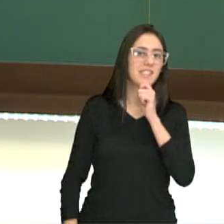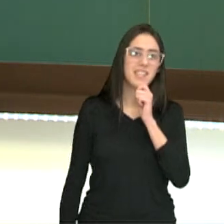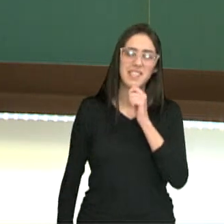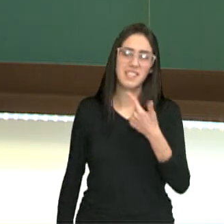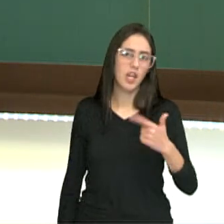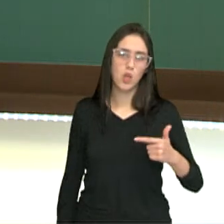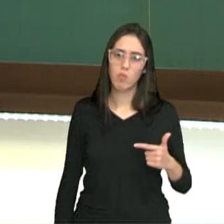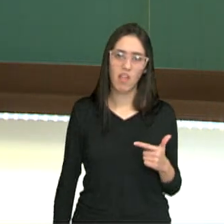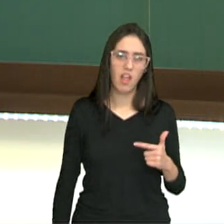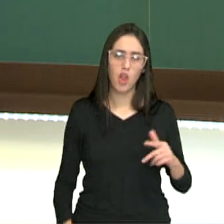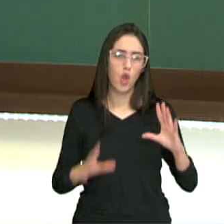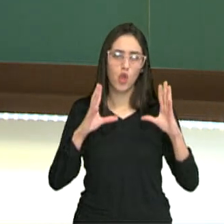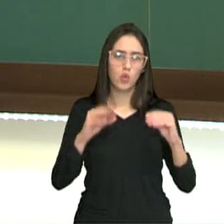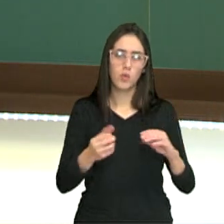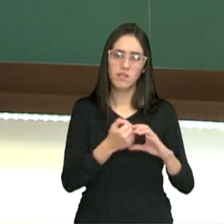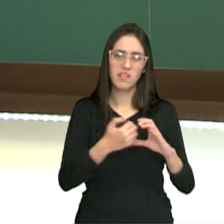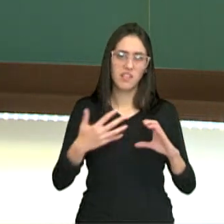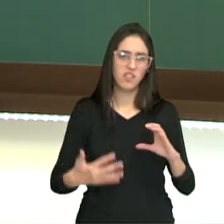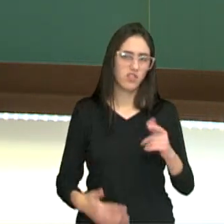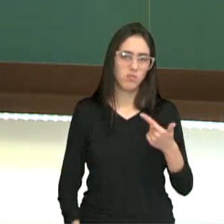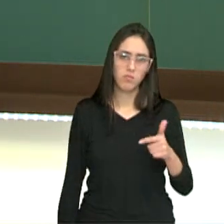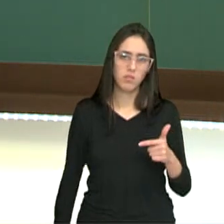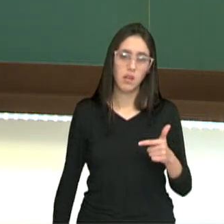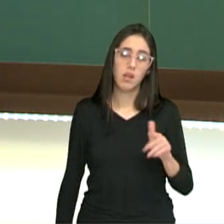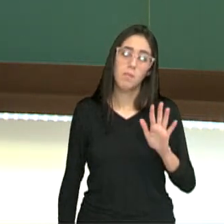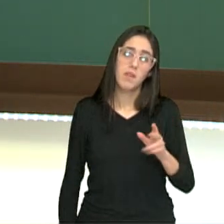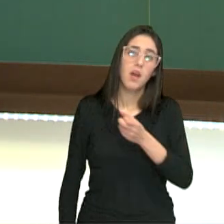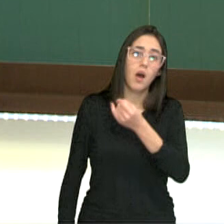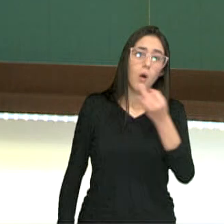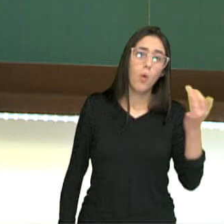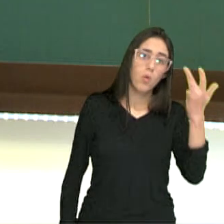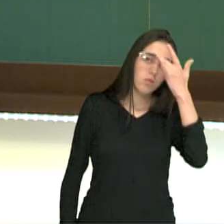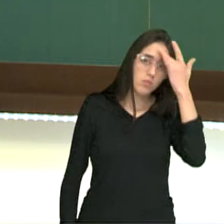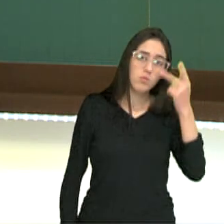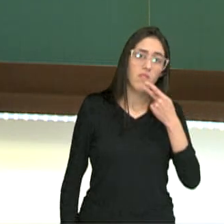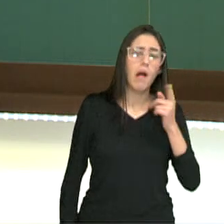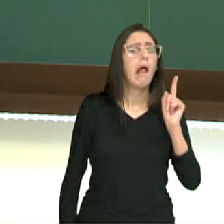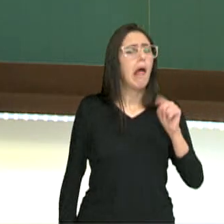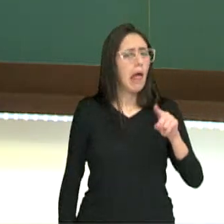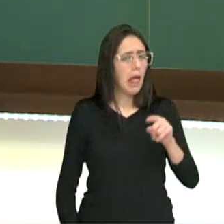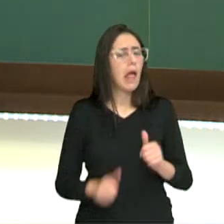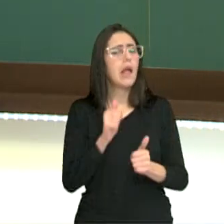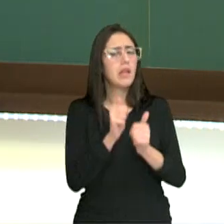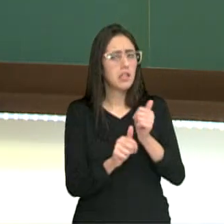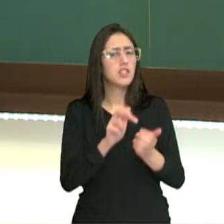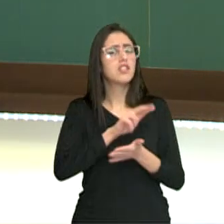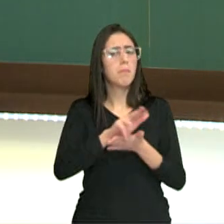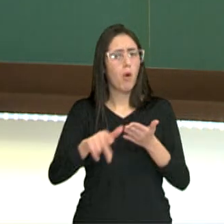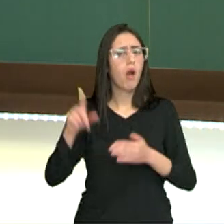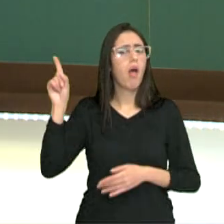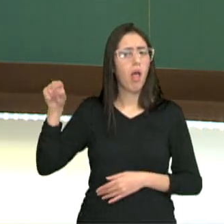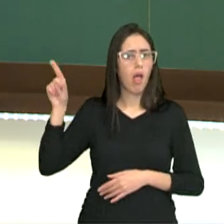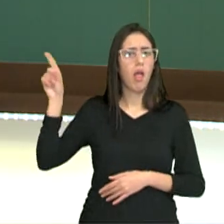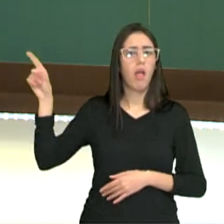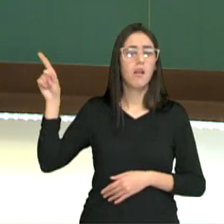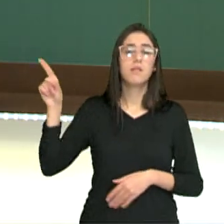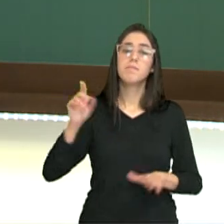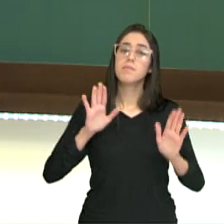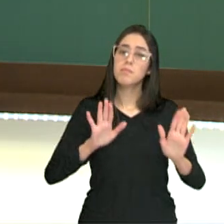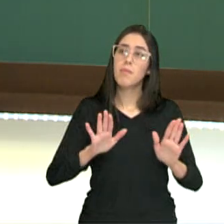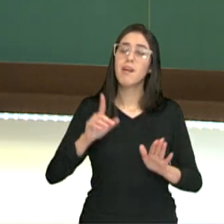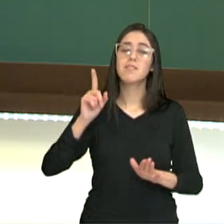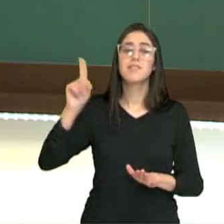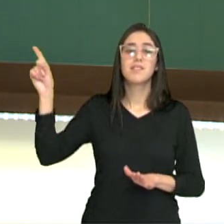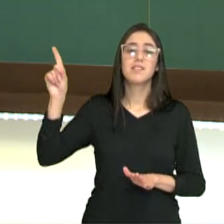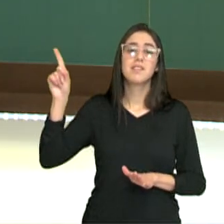essas características. Então, por mais que alguns possam dizer, mas é um esporte, hoje em dia nós consideramos o parkour muito mais